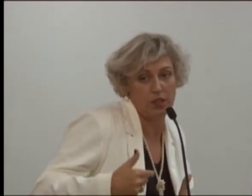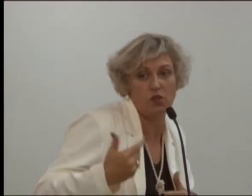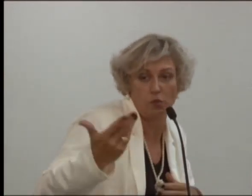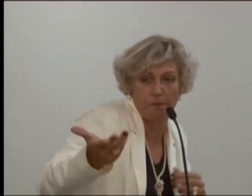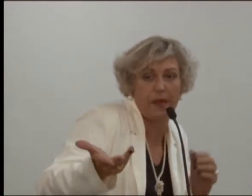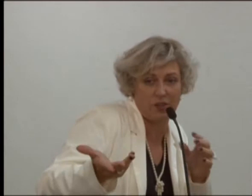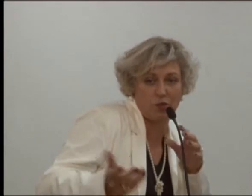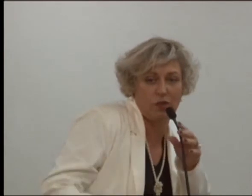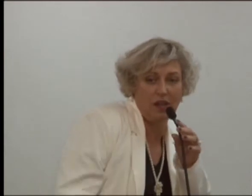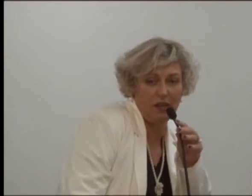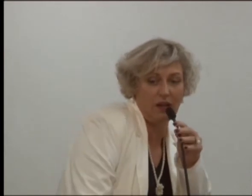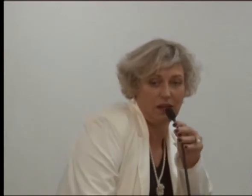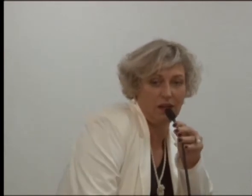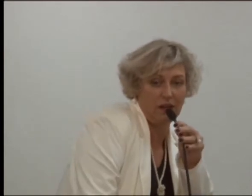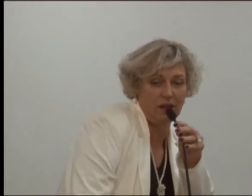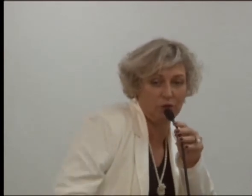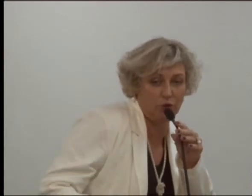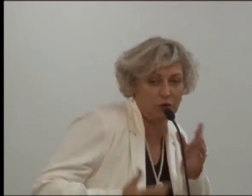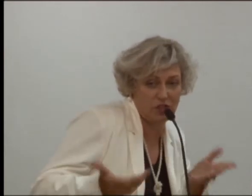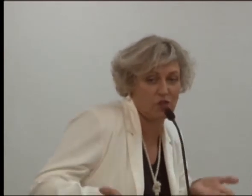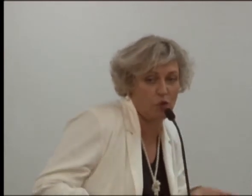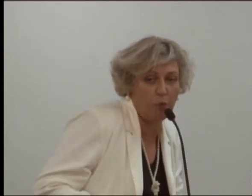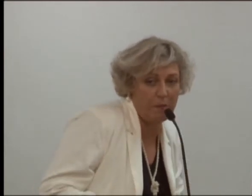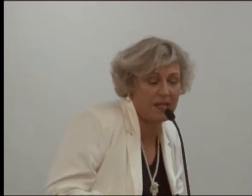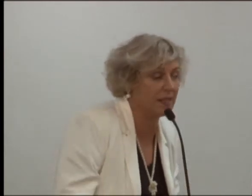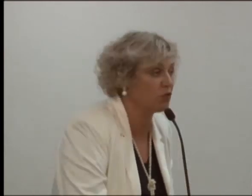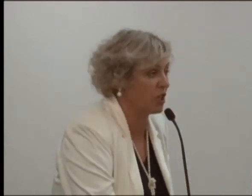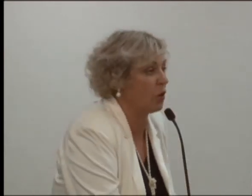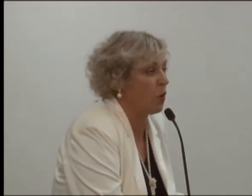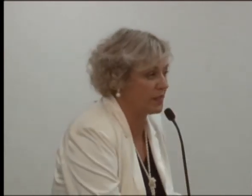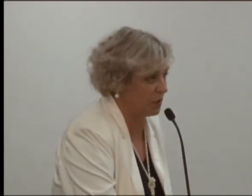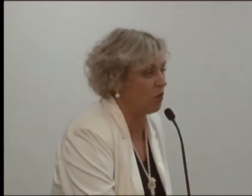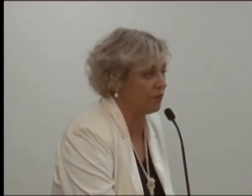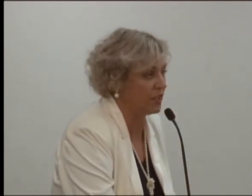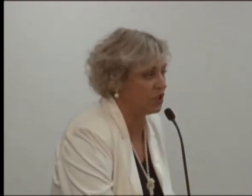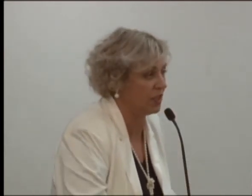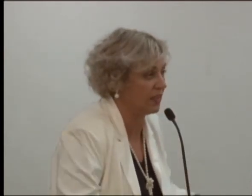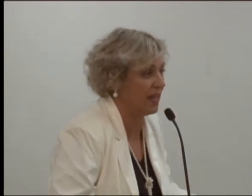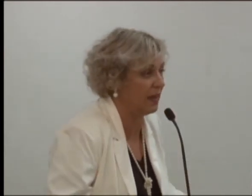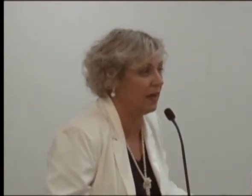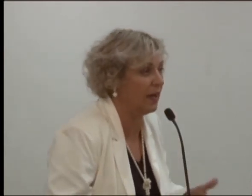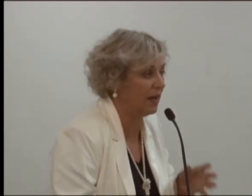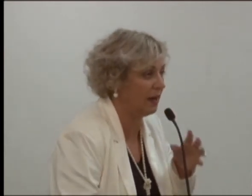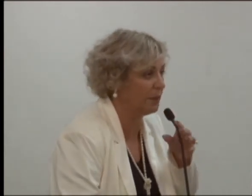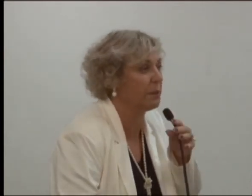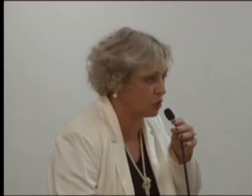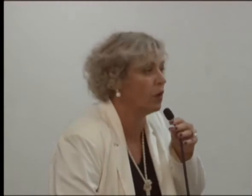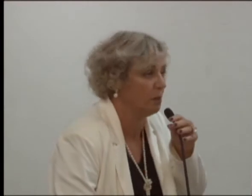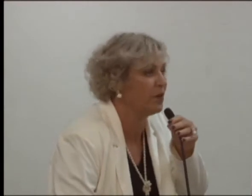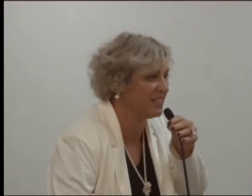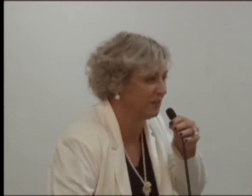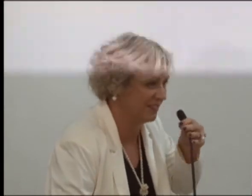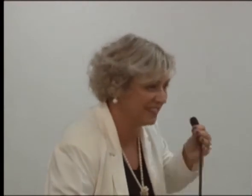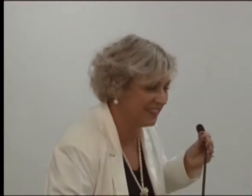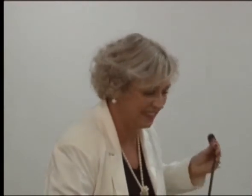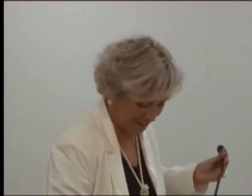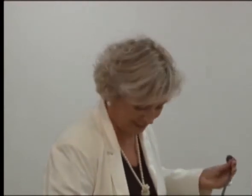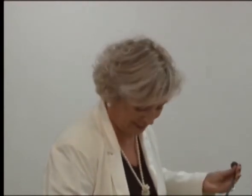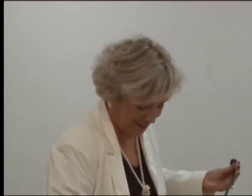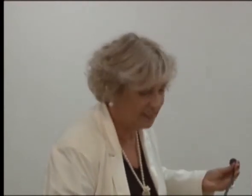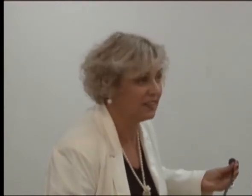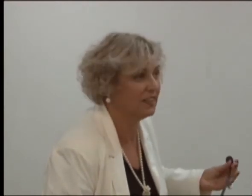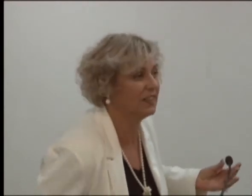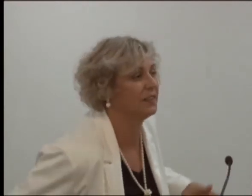reunião. Então, por isso, peço ao doutor desculpa, mas não chegou esse convite até a minha pessoa. Pois não.